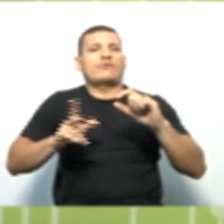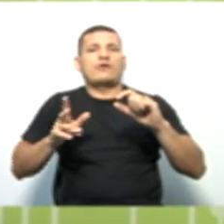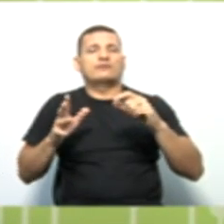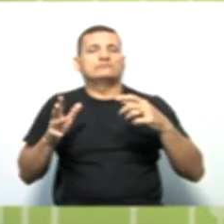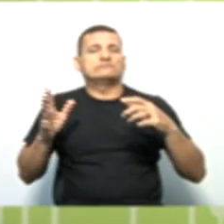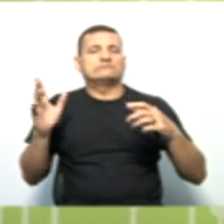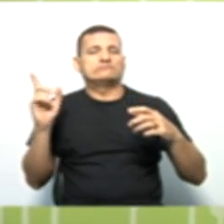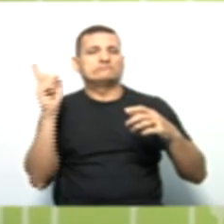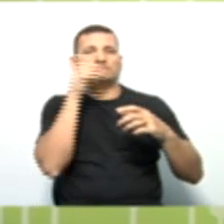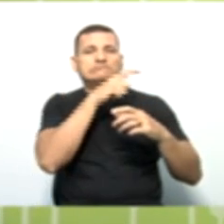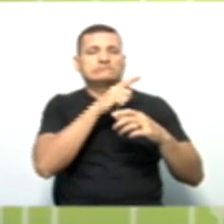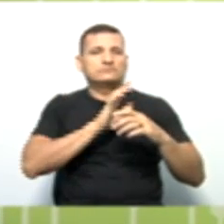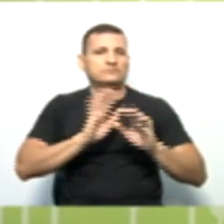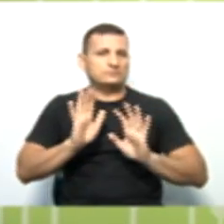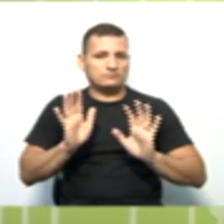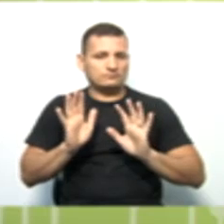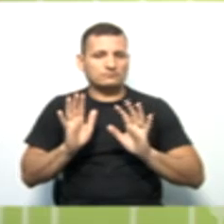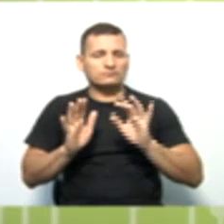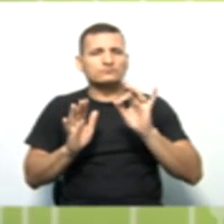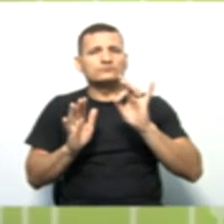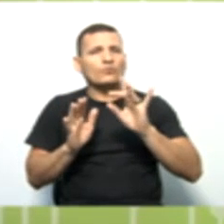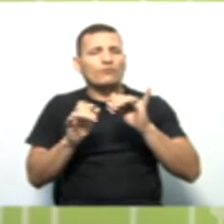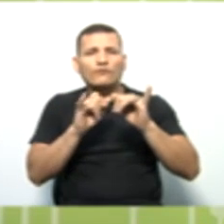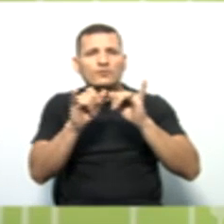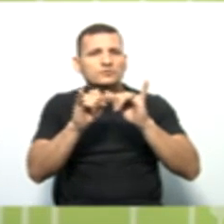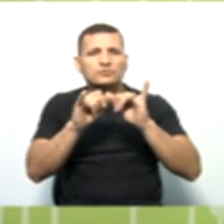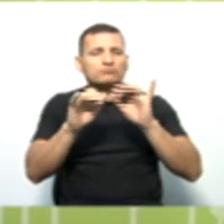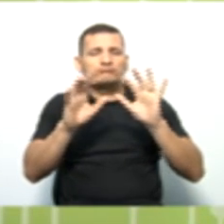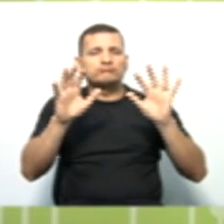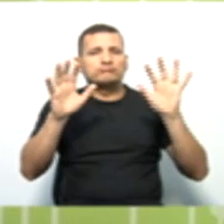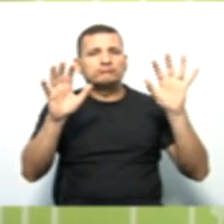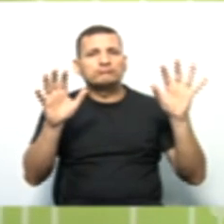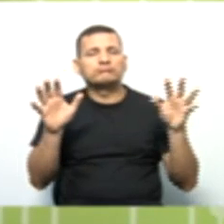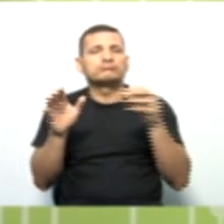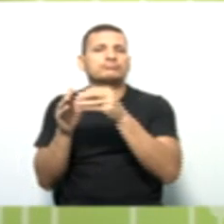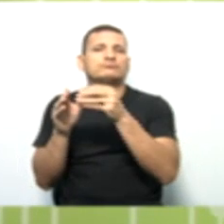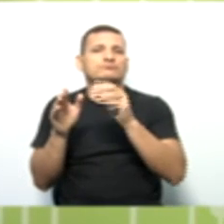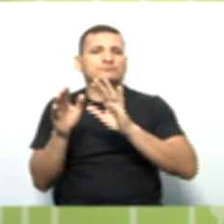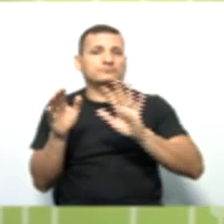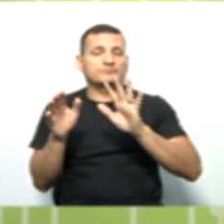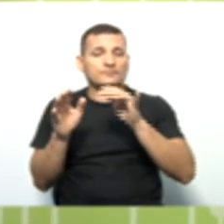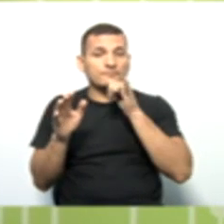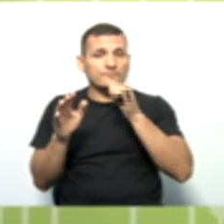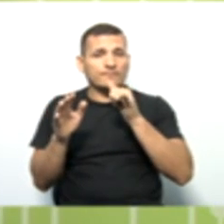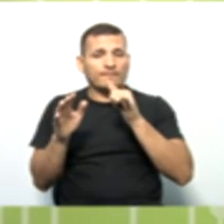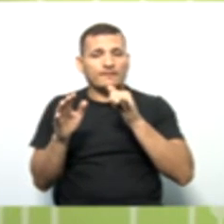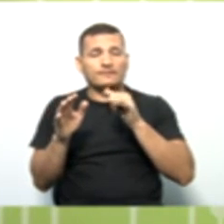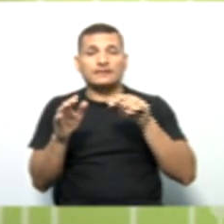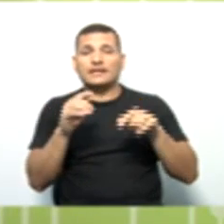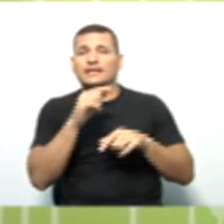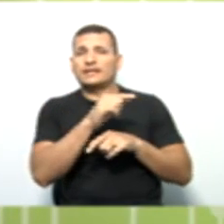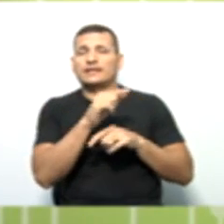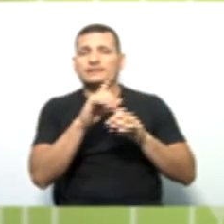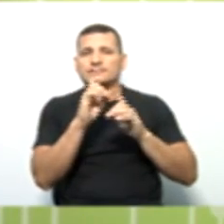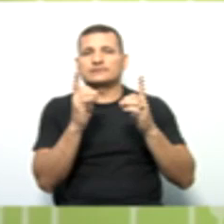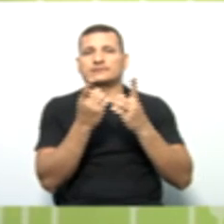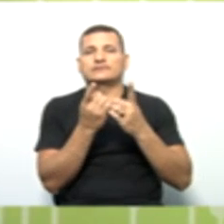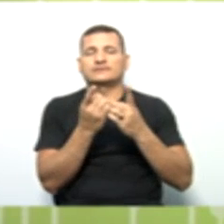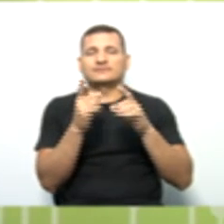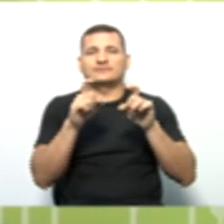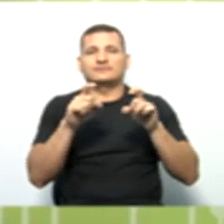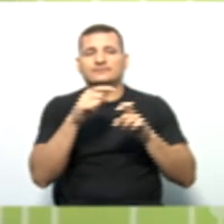que tem que ser feito, né? Assim, foi só uma informação a mais. Se esse pessoal não tiver a documentação, se esse pessoal não